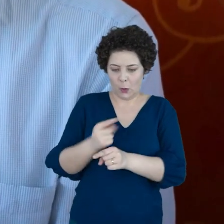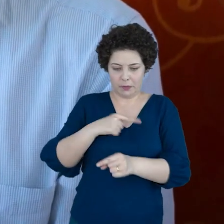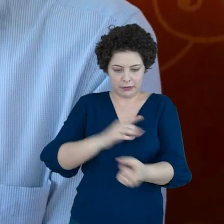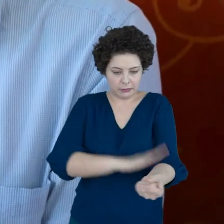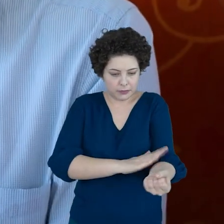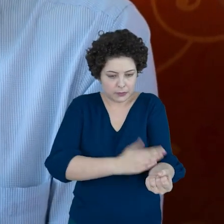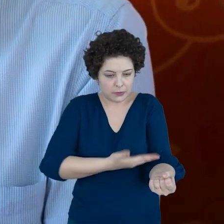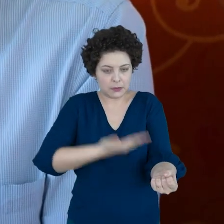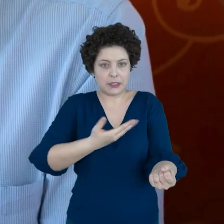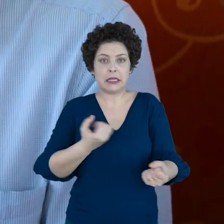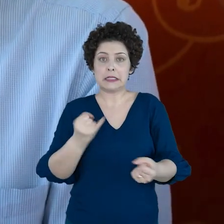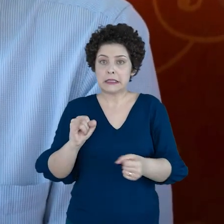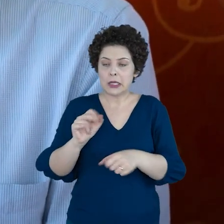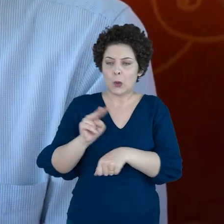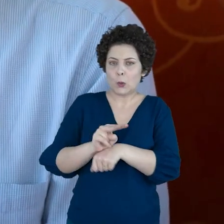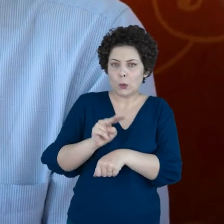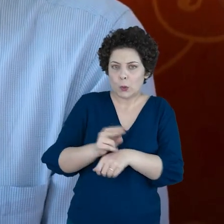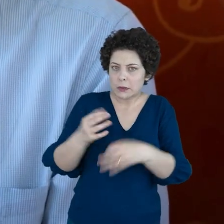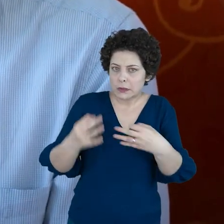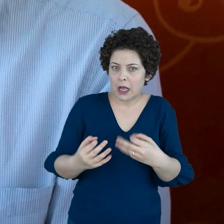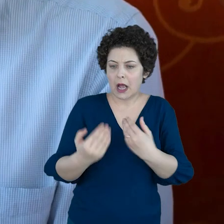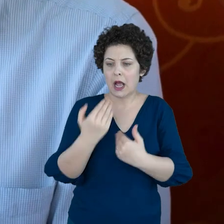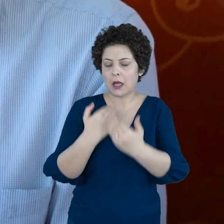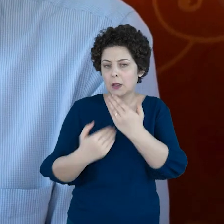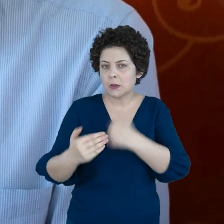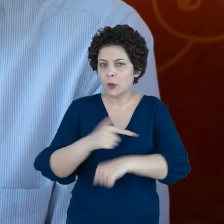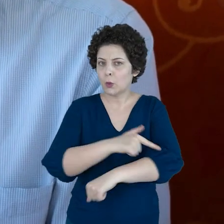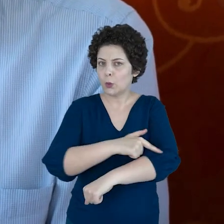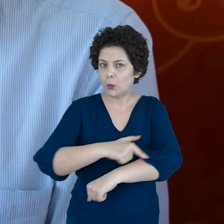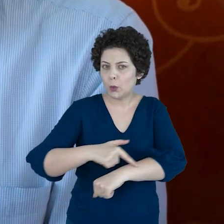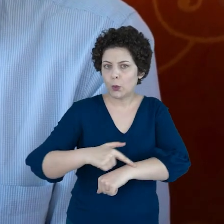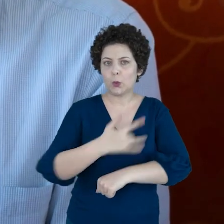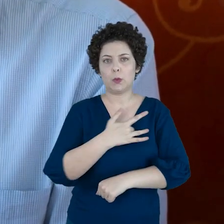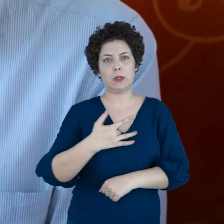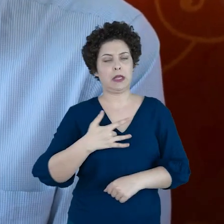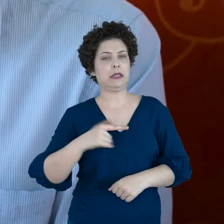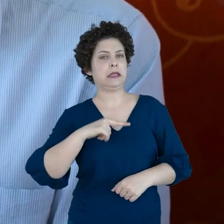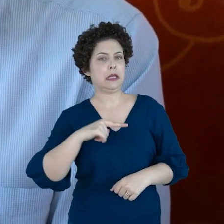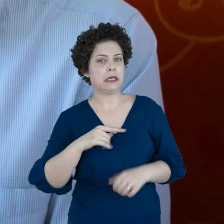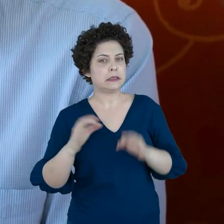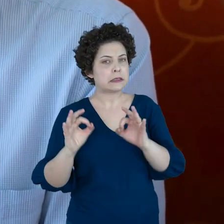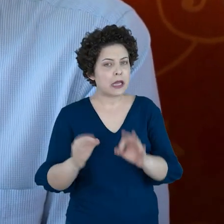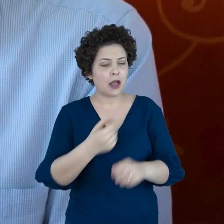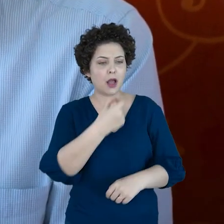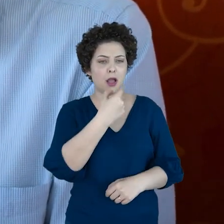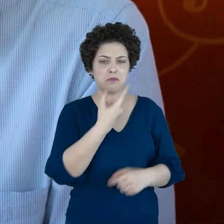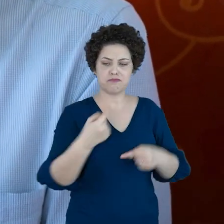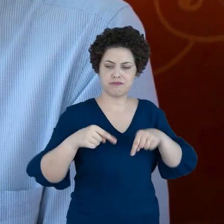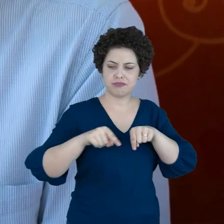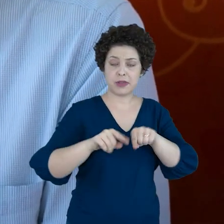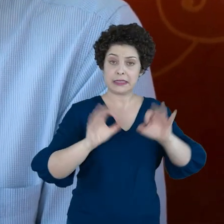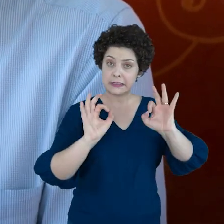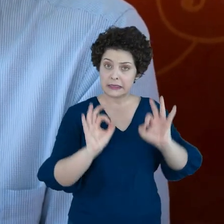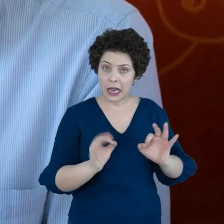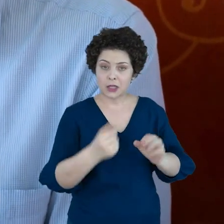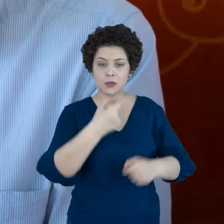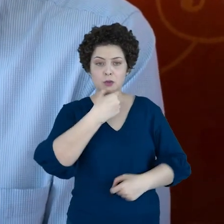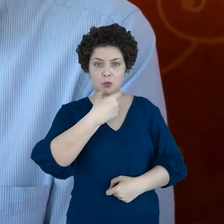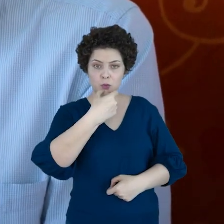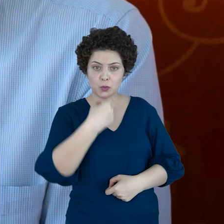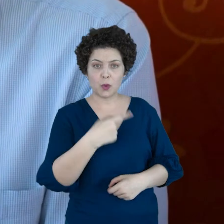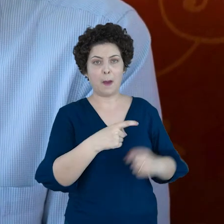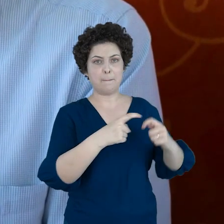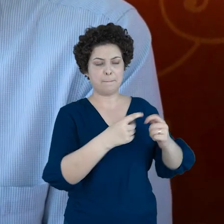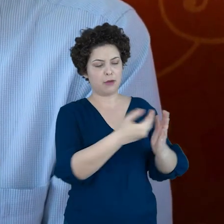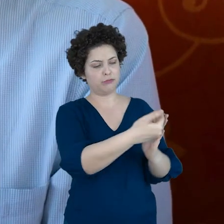se ele fizer todos os cuidados de hábito de vida saudável e fazer o uso da medicação corretamente, indicada